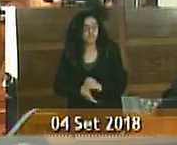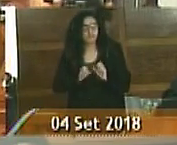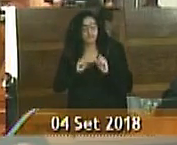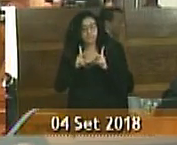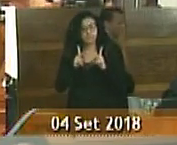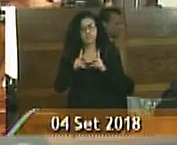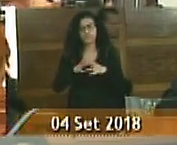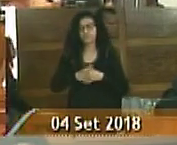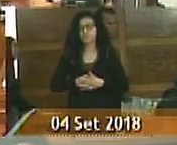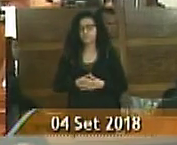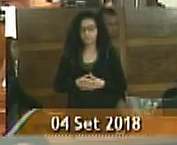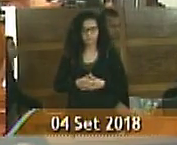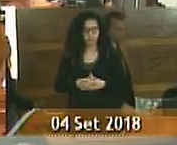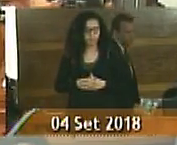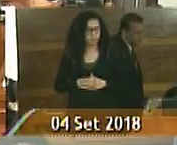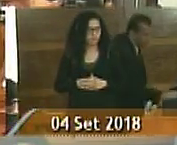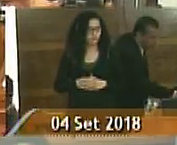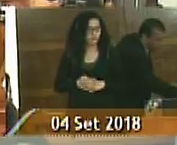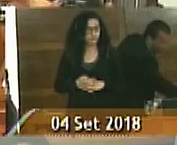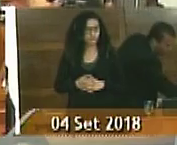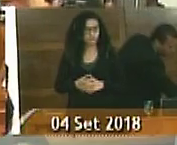9 votos.